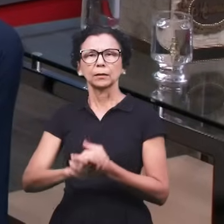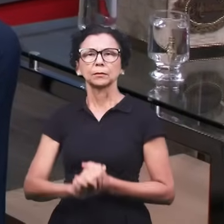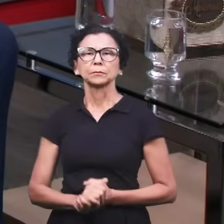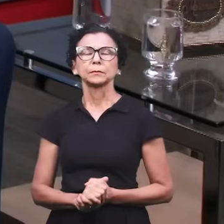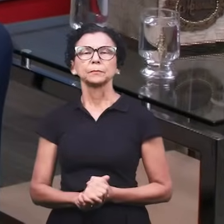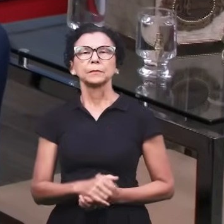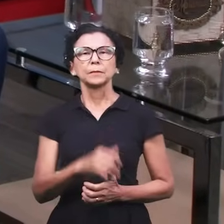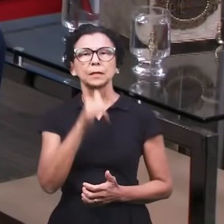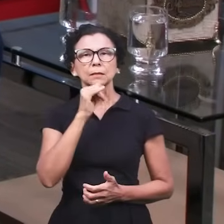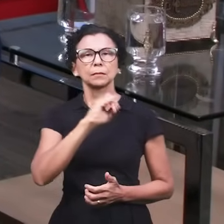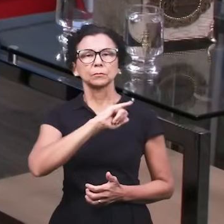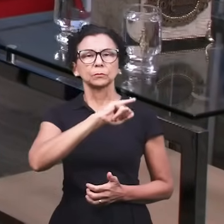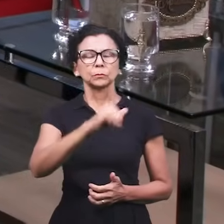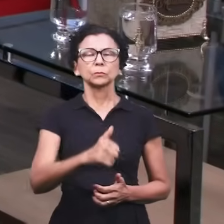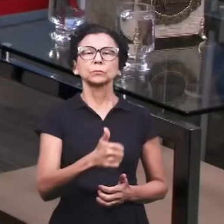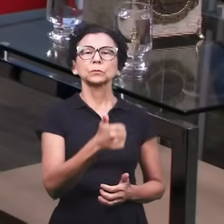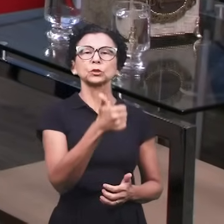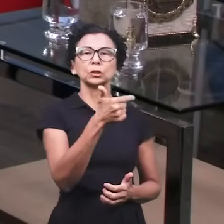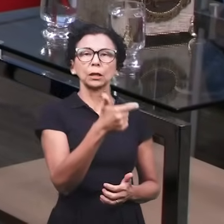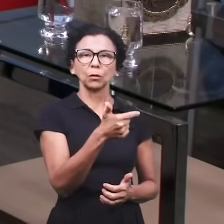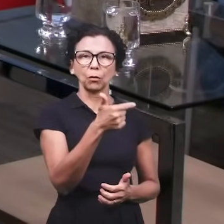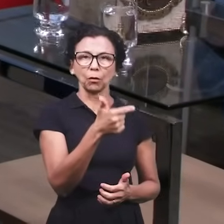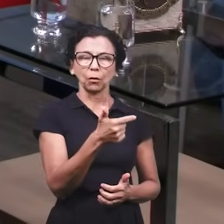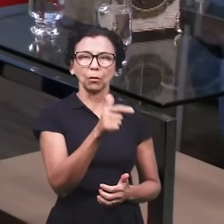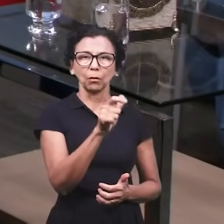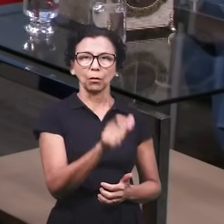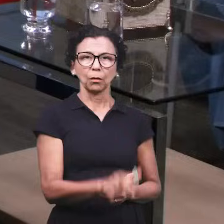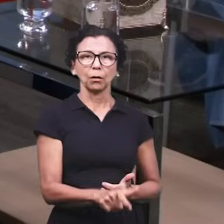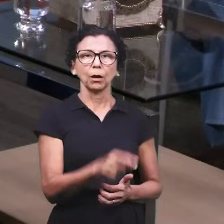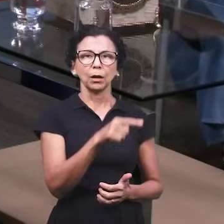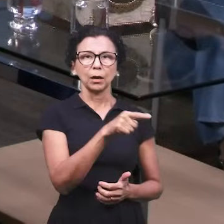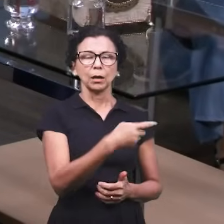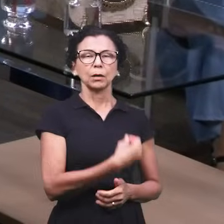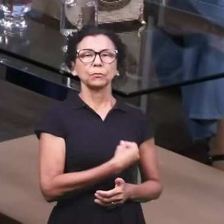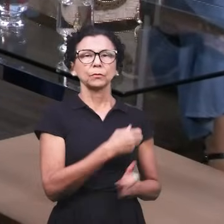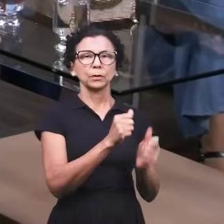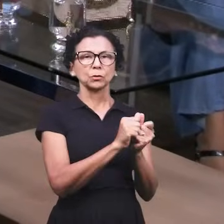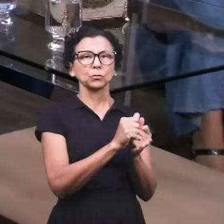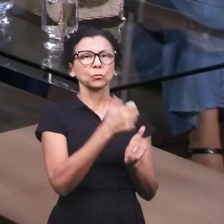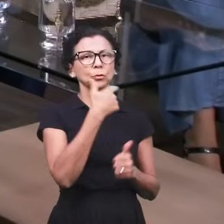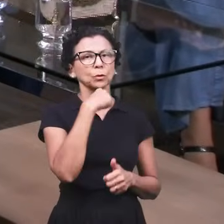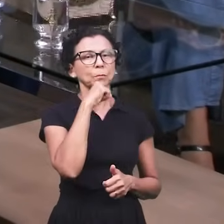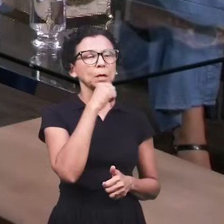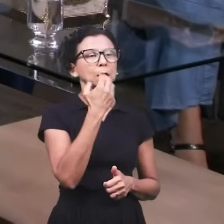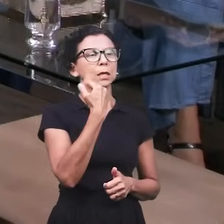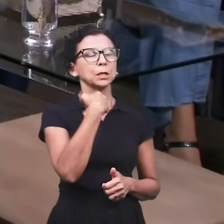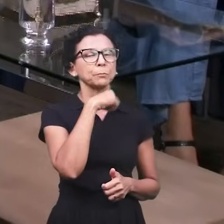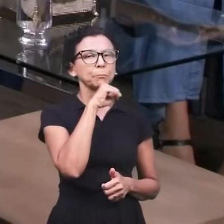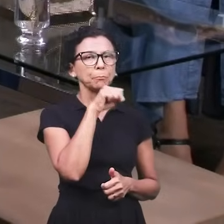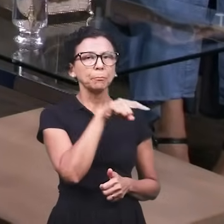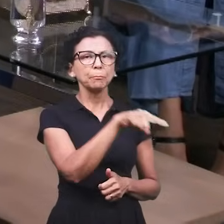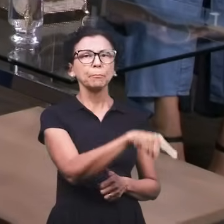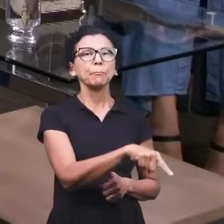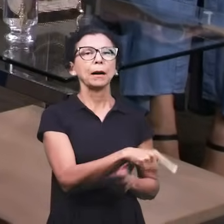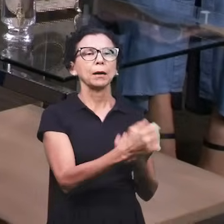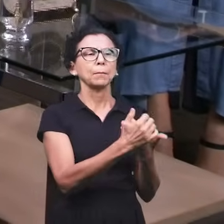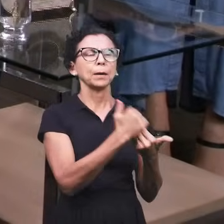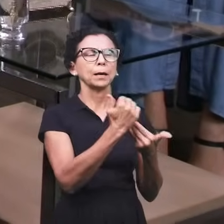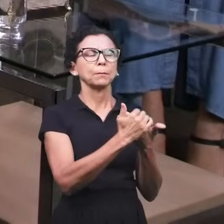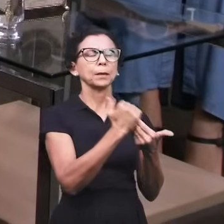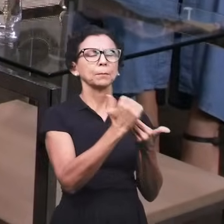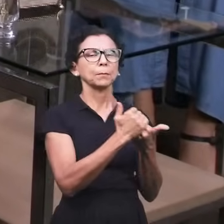Jacó. Está lá no caminho, saiu da casa de papai e da casa de mamãe. Papai e mamãe que dizia tudo que eu devia